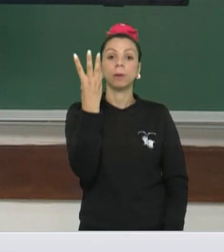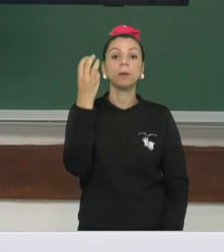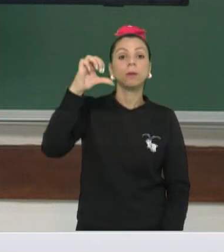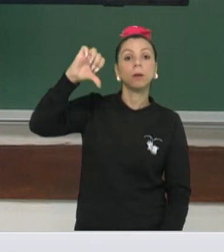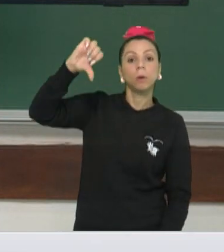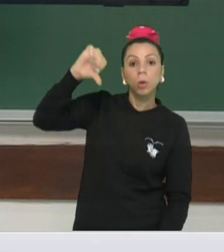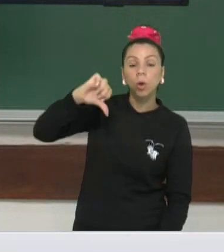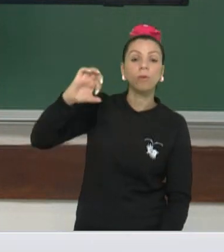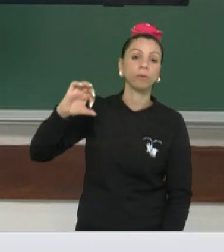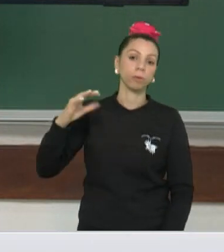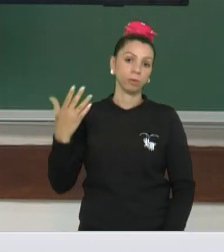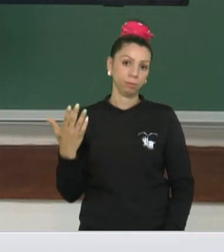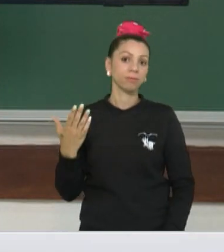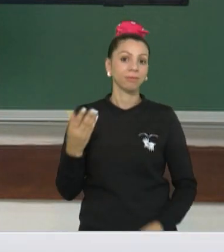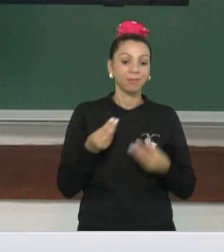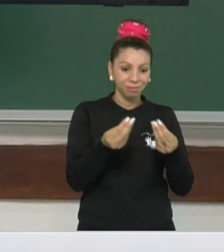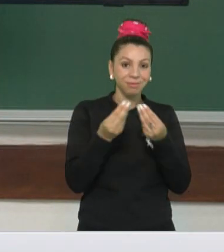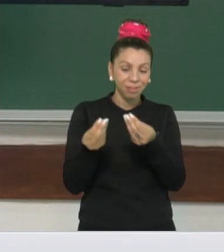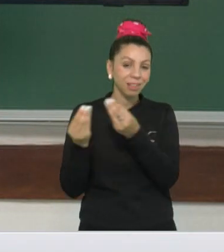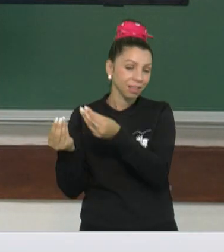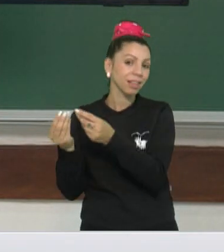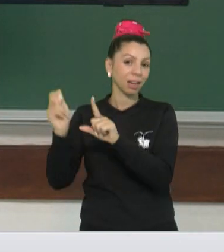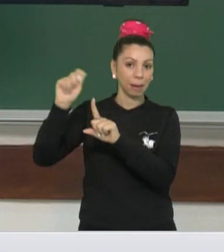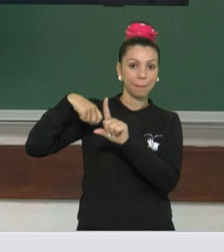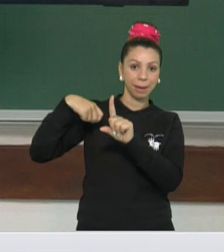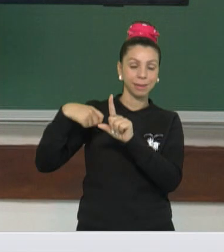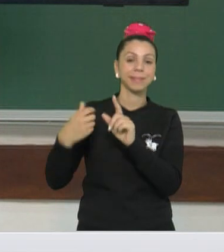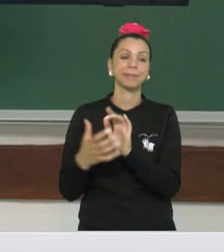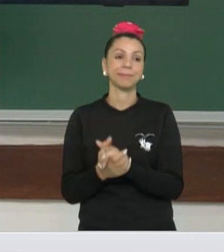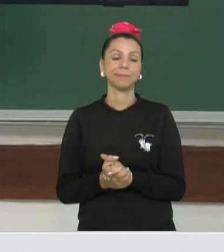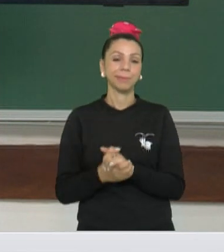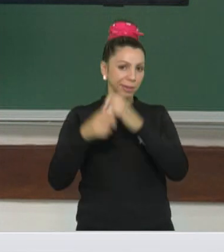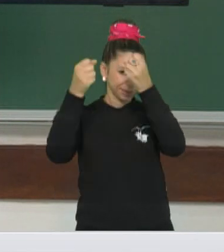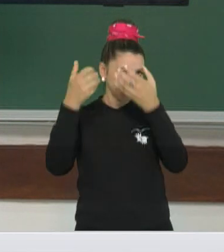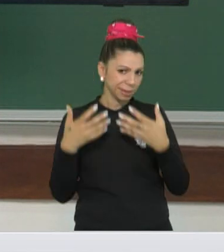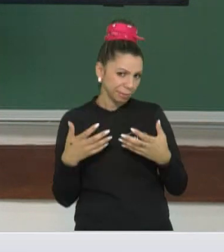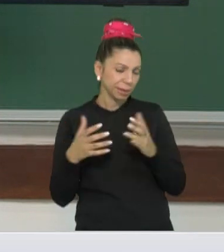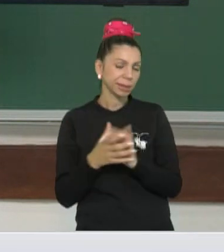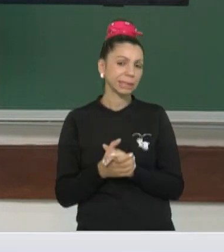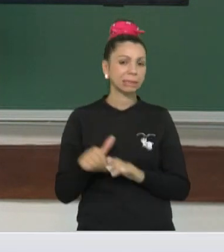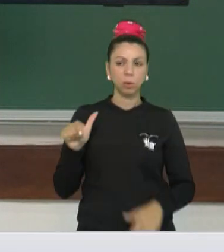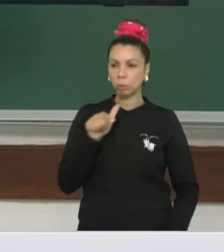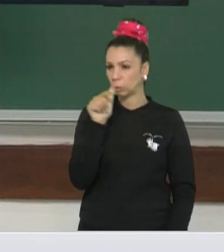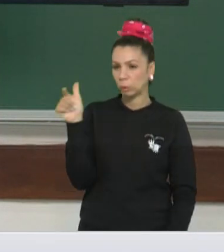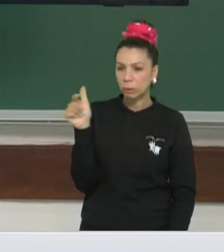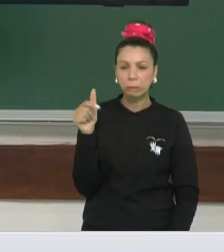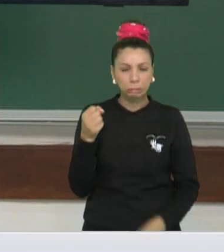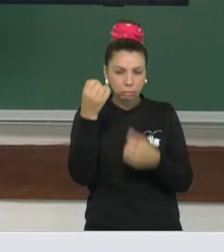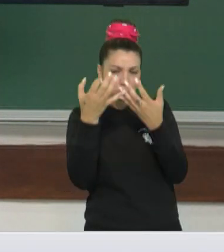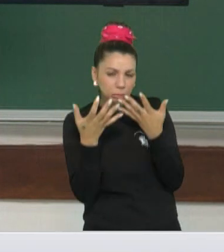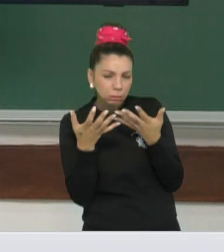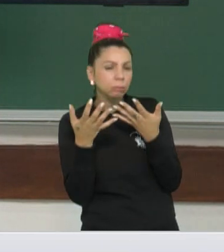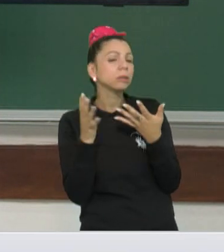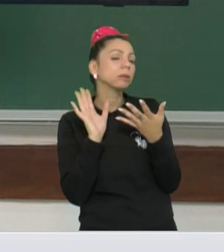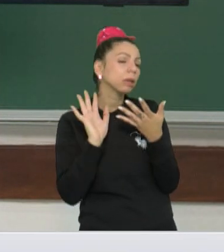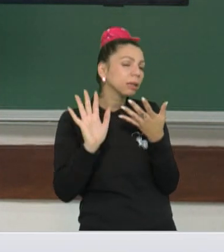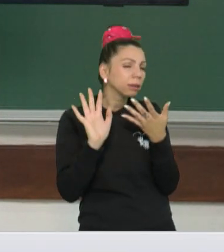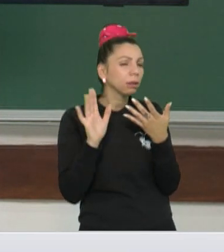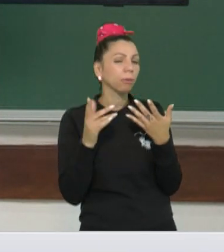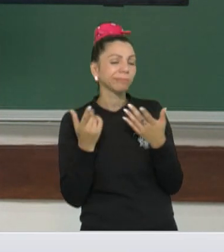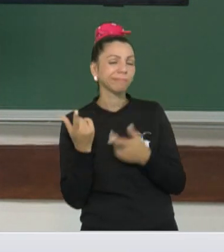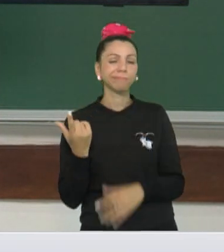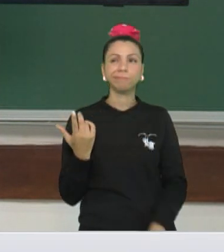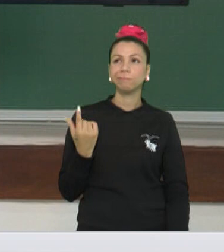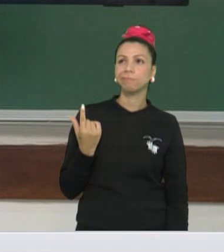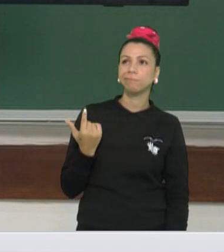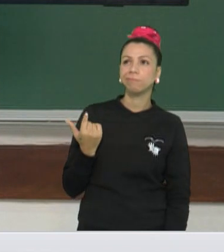certo? Explicado. Tinha mais alguma coisa que eu queria falar com vocês, tal.